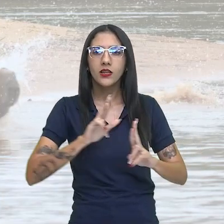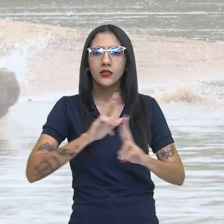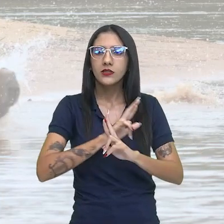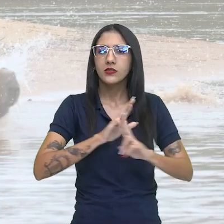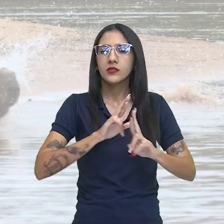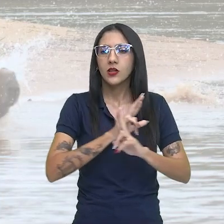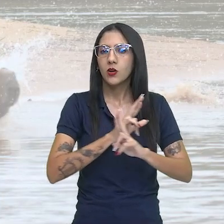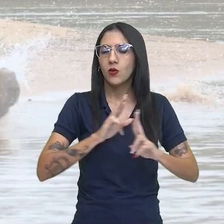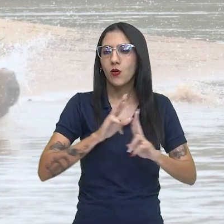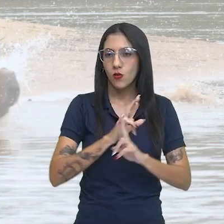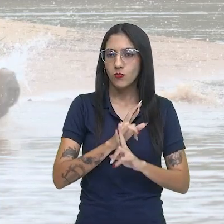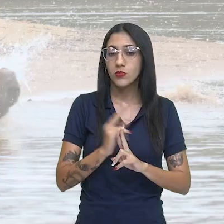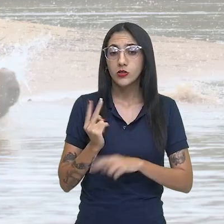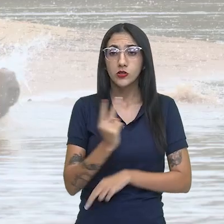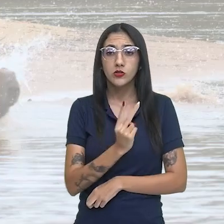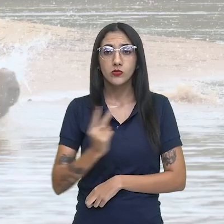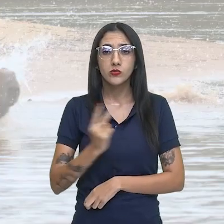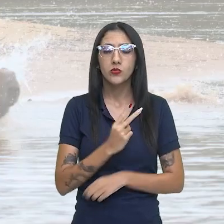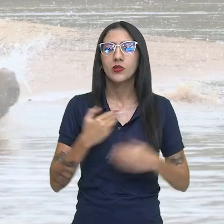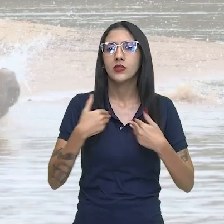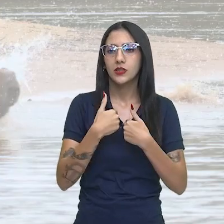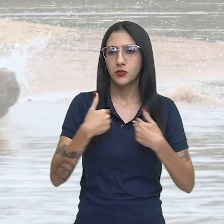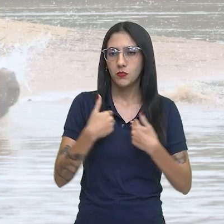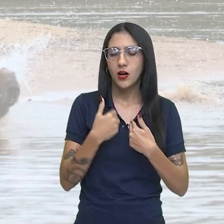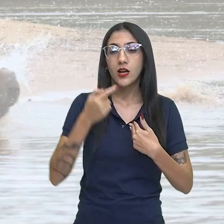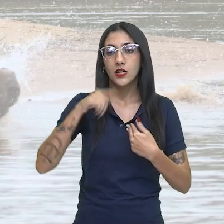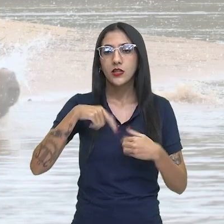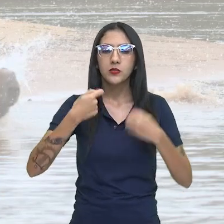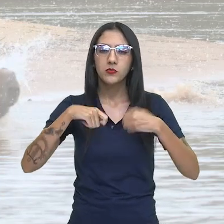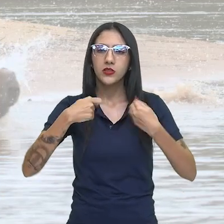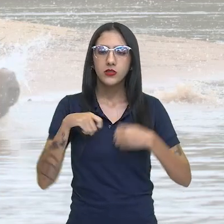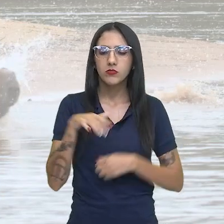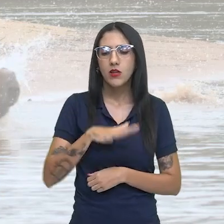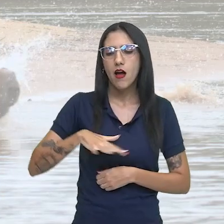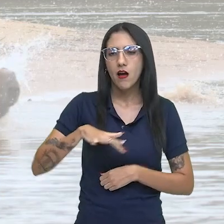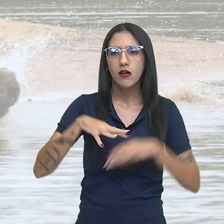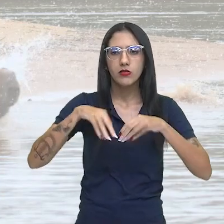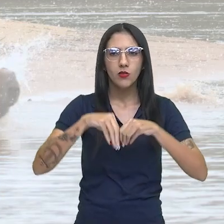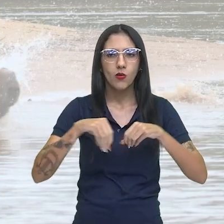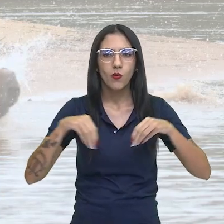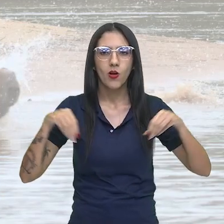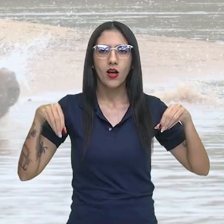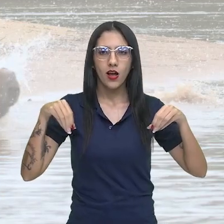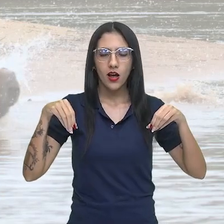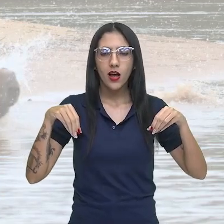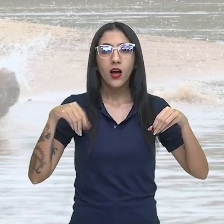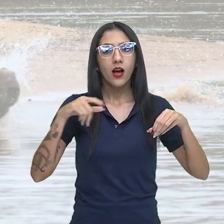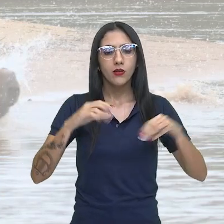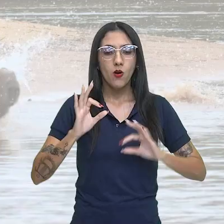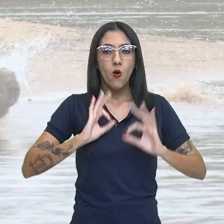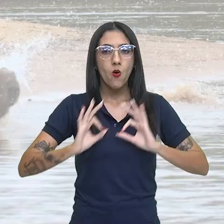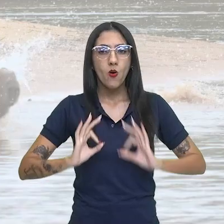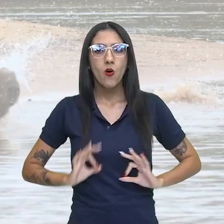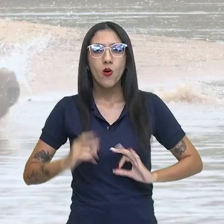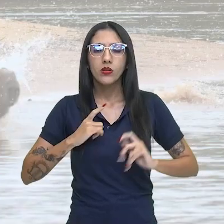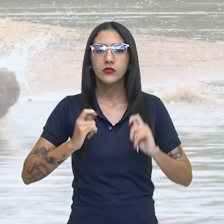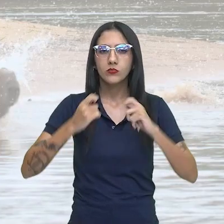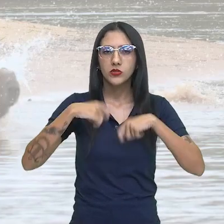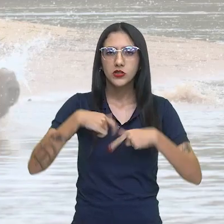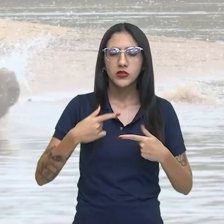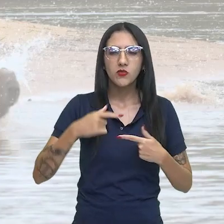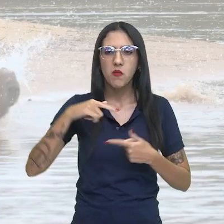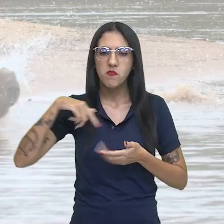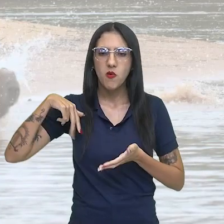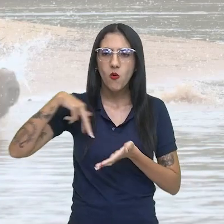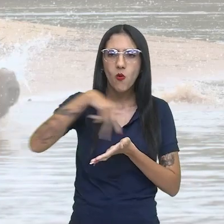ocorrendo entre esses seres vivos. Eles precisam do solo, para a onça, né, conseguir ter a sua